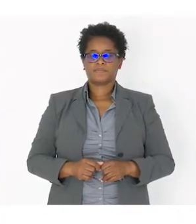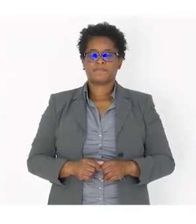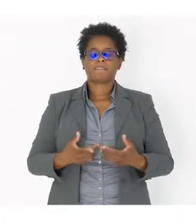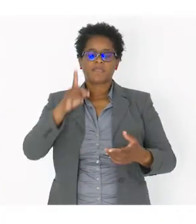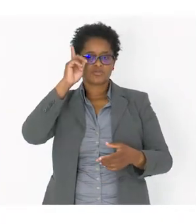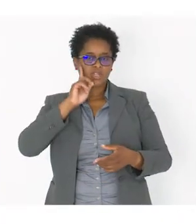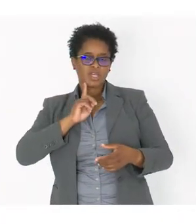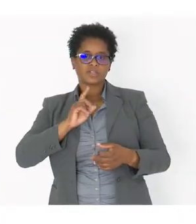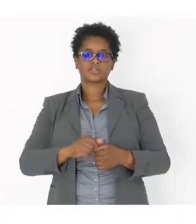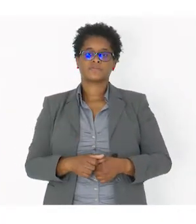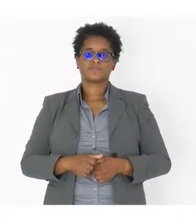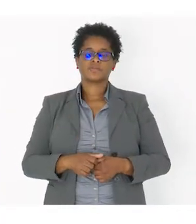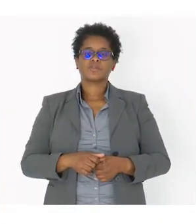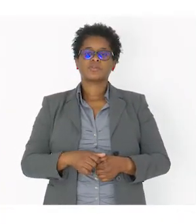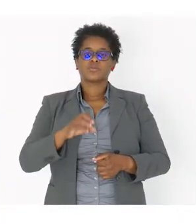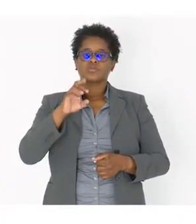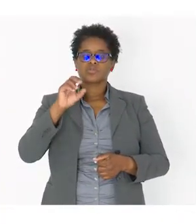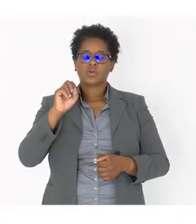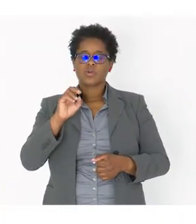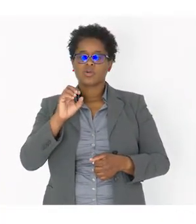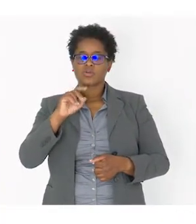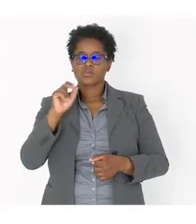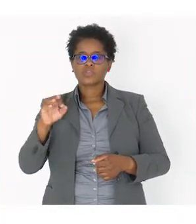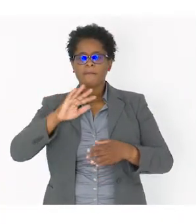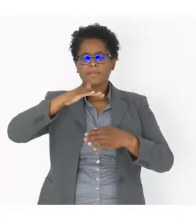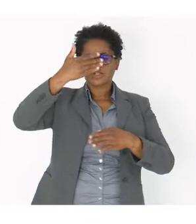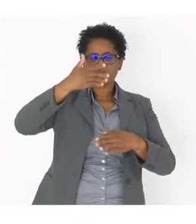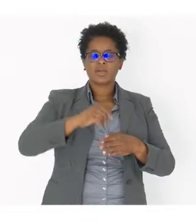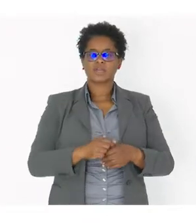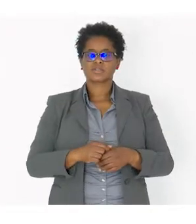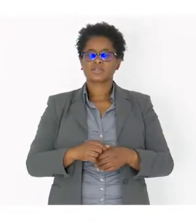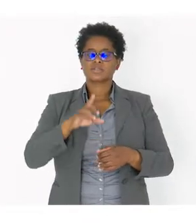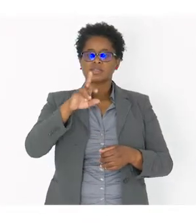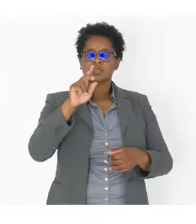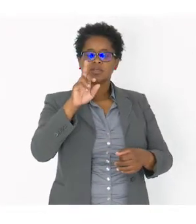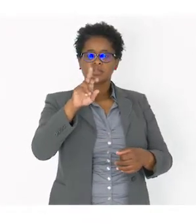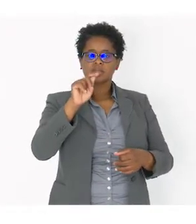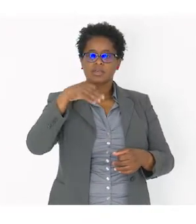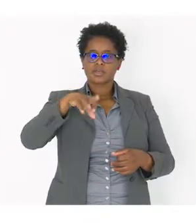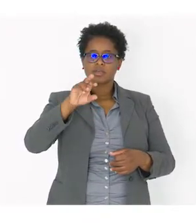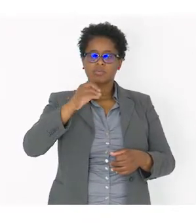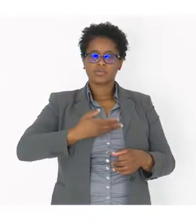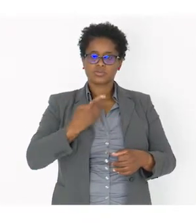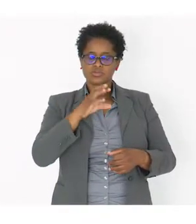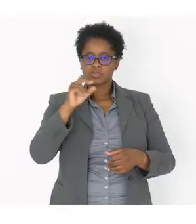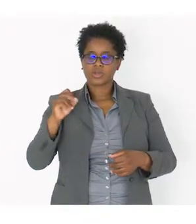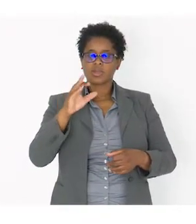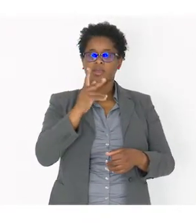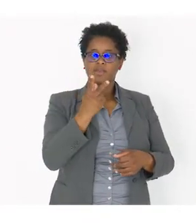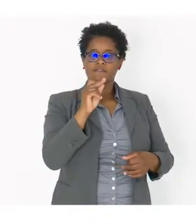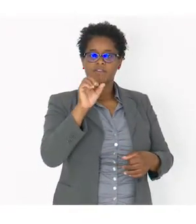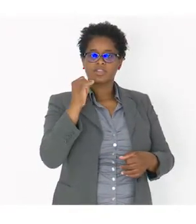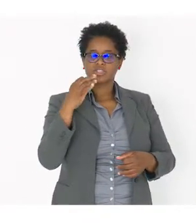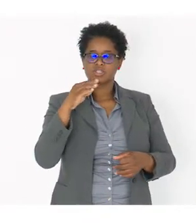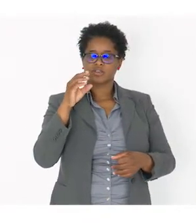Nas mulheres, os órgãos principais da reprodução são a vagina,